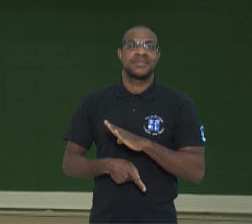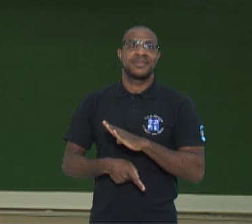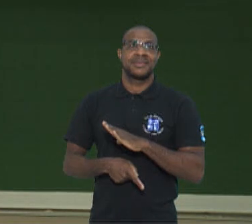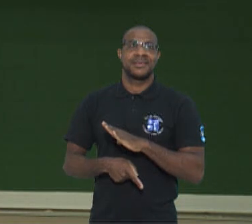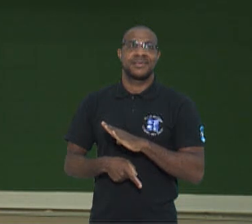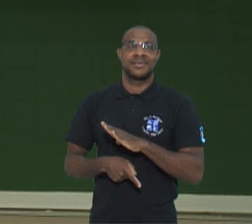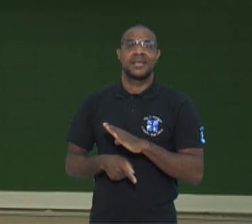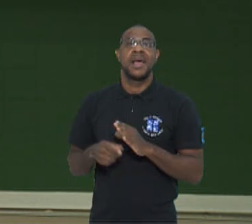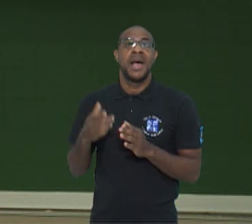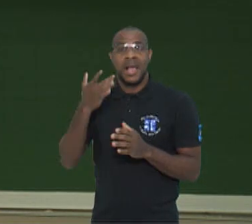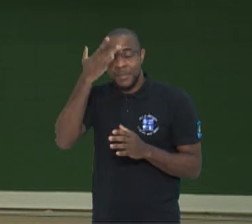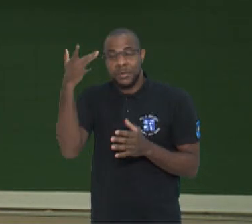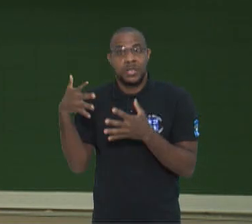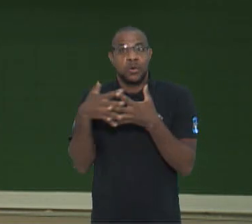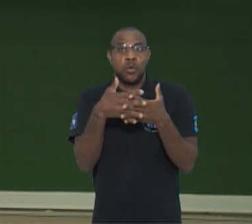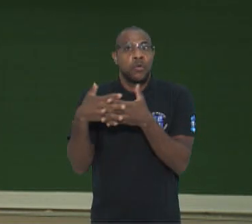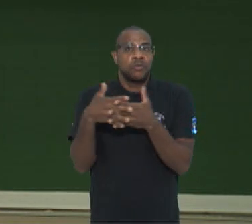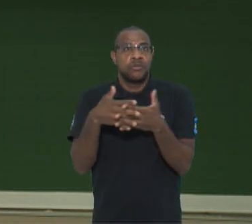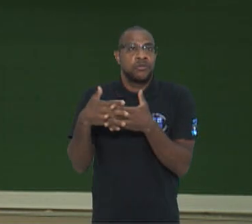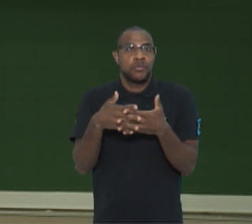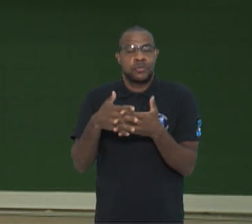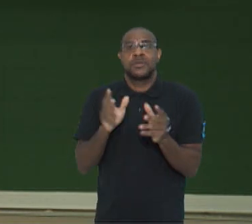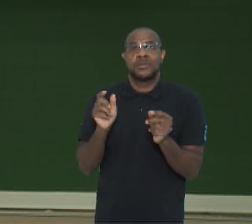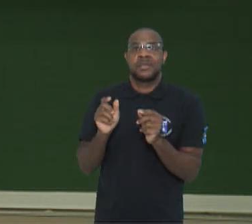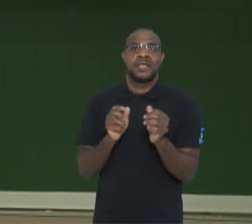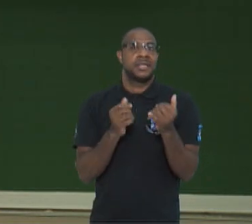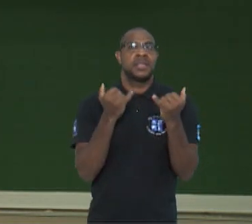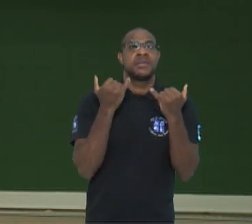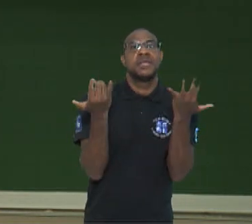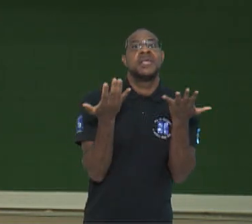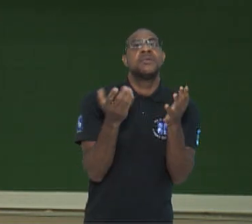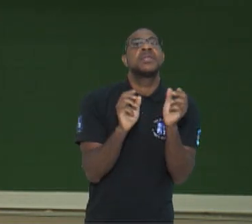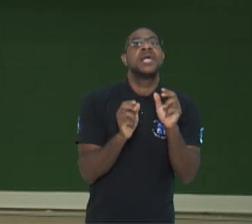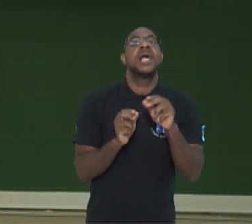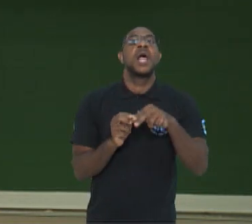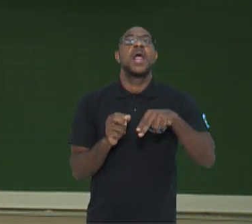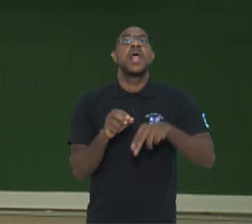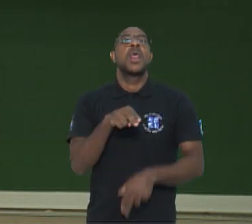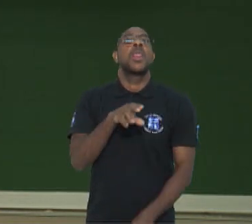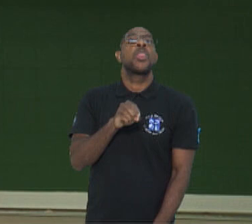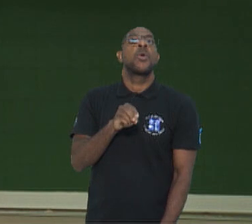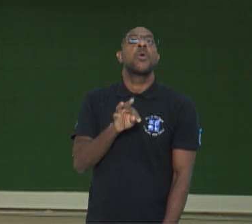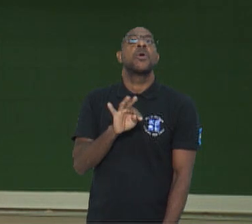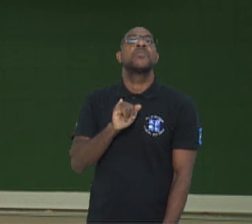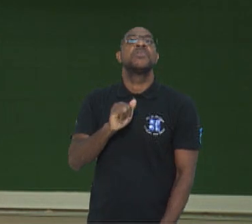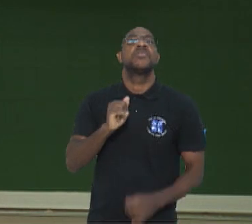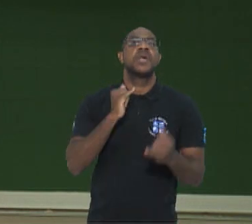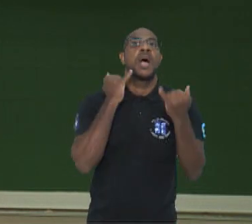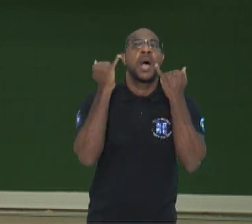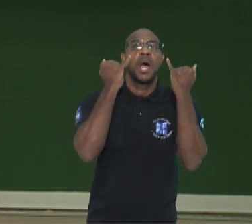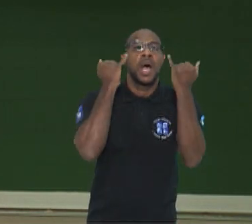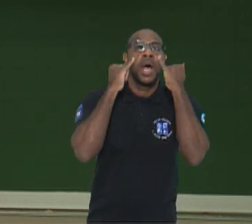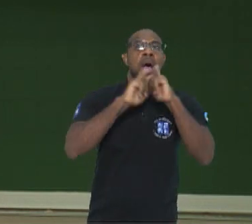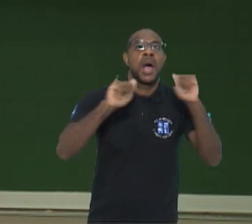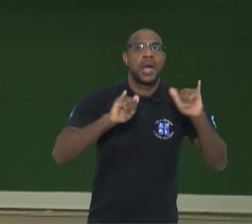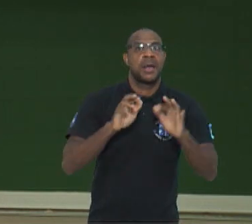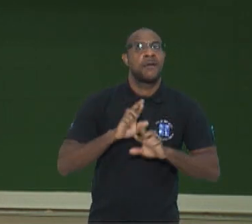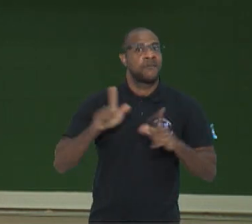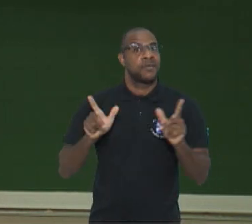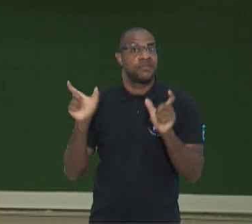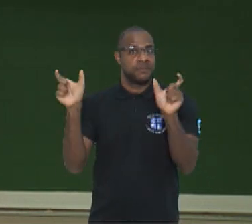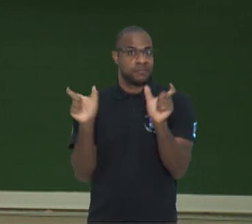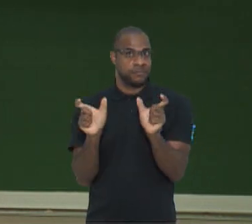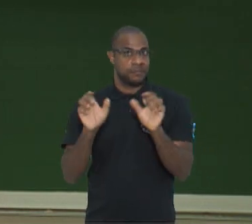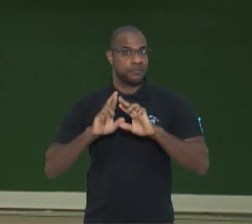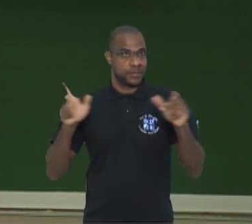gente confunde com os dois gêneros, certo? Então, olhem só, nós temos aqui